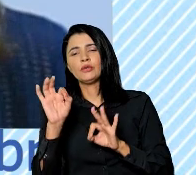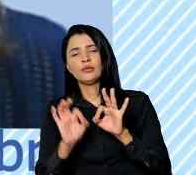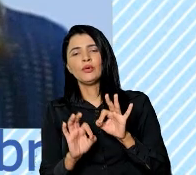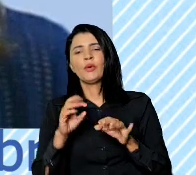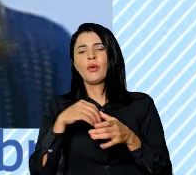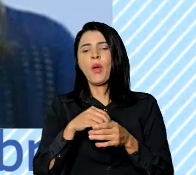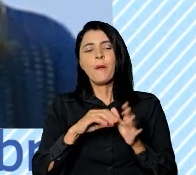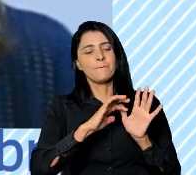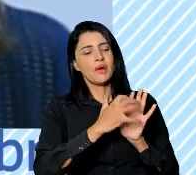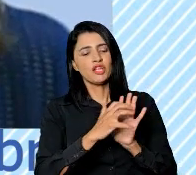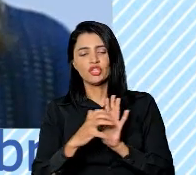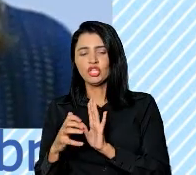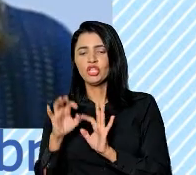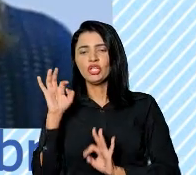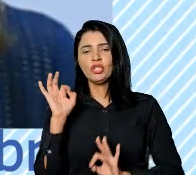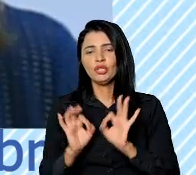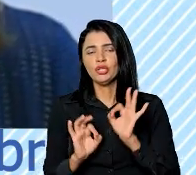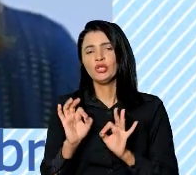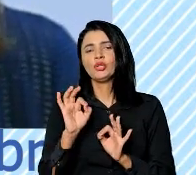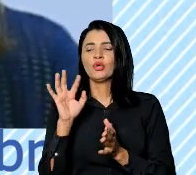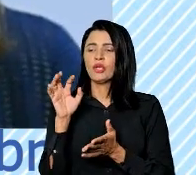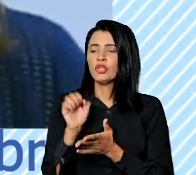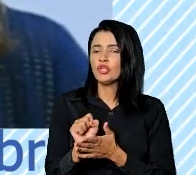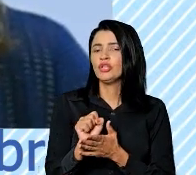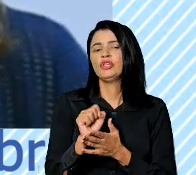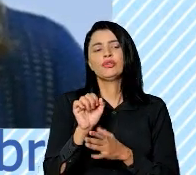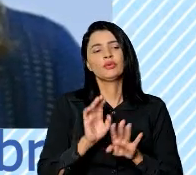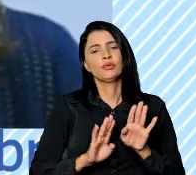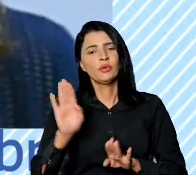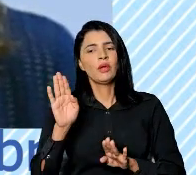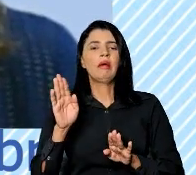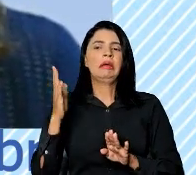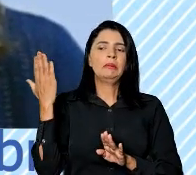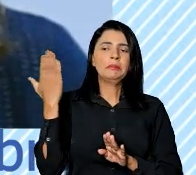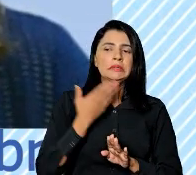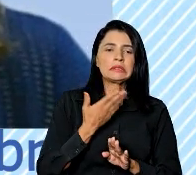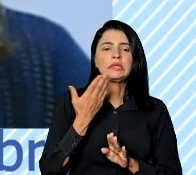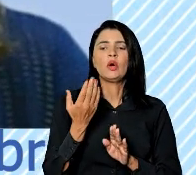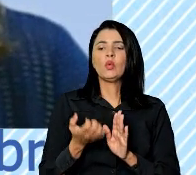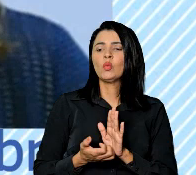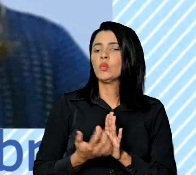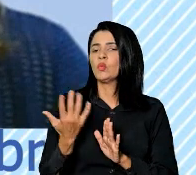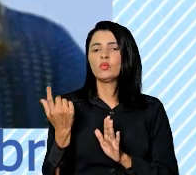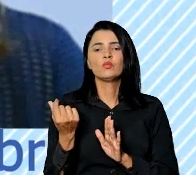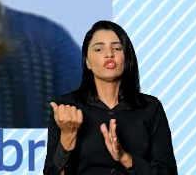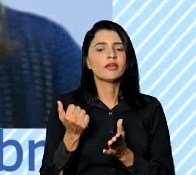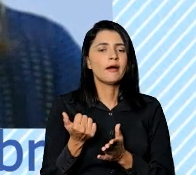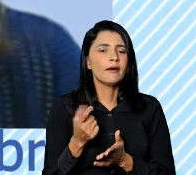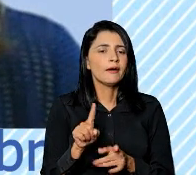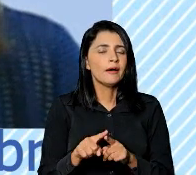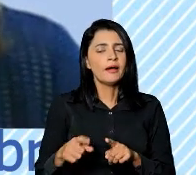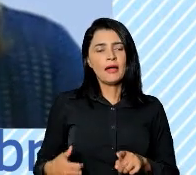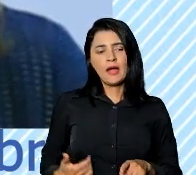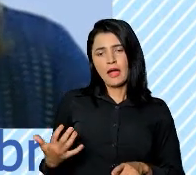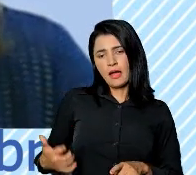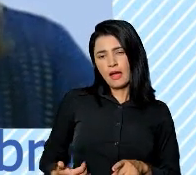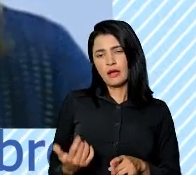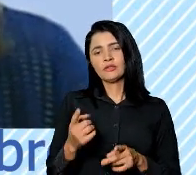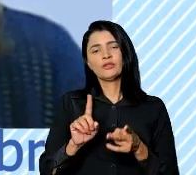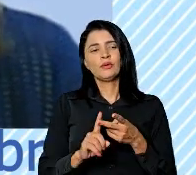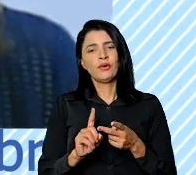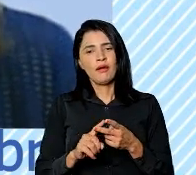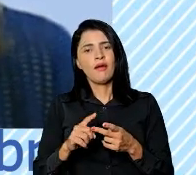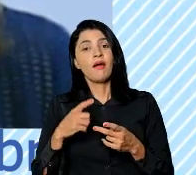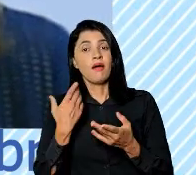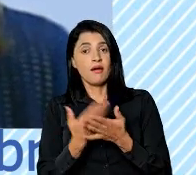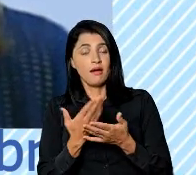mais para frente, registro de candidatura, prestação de contas, dentre outras, e até aula de media training